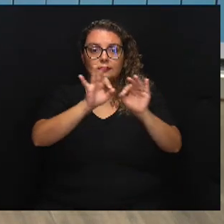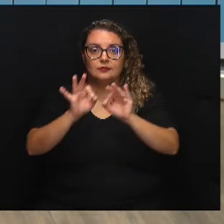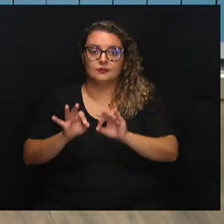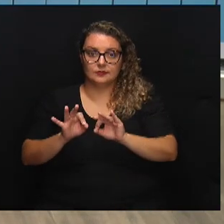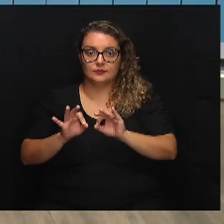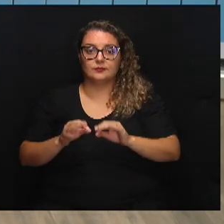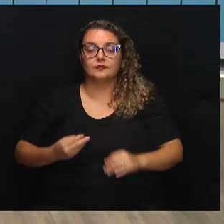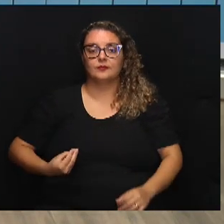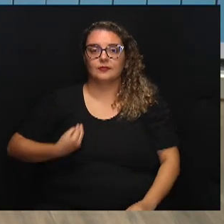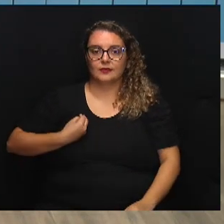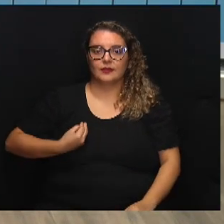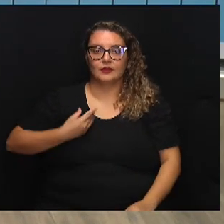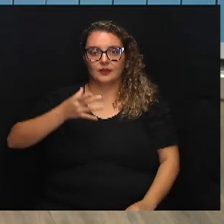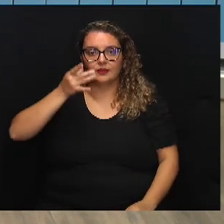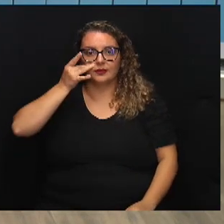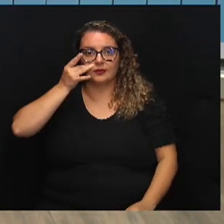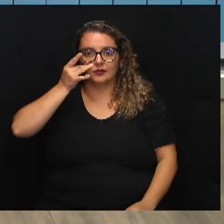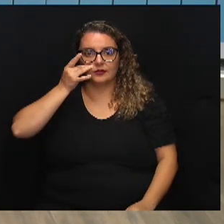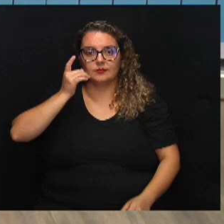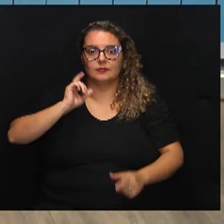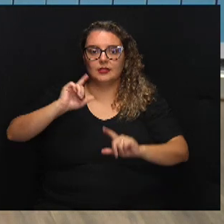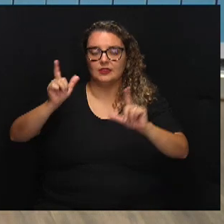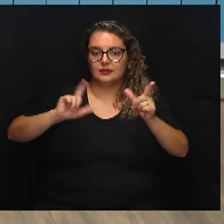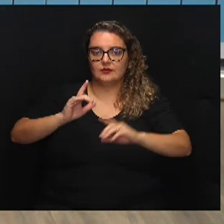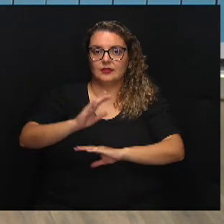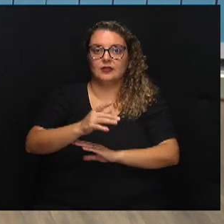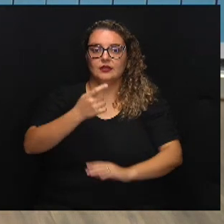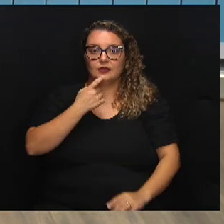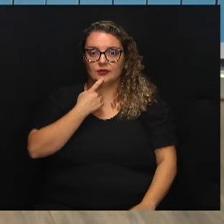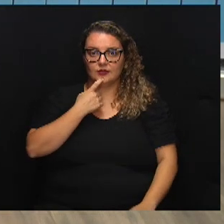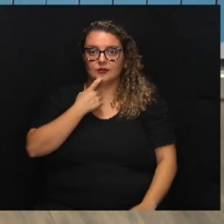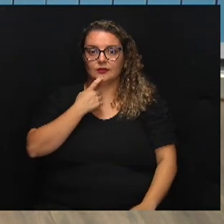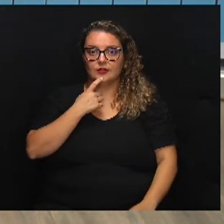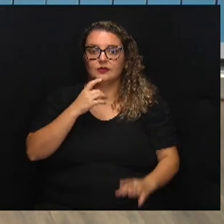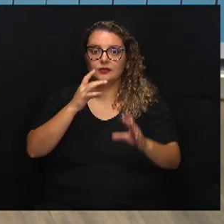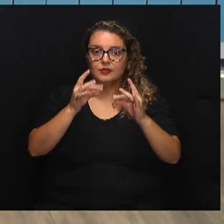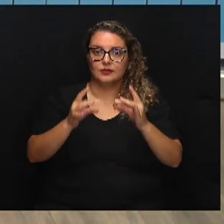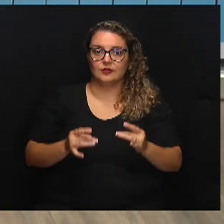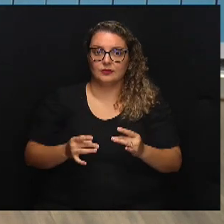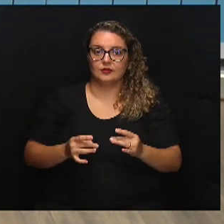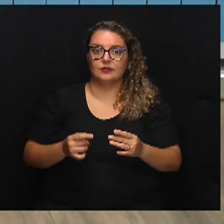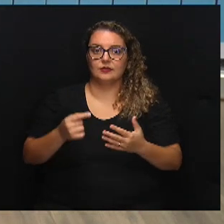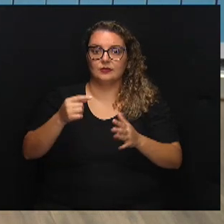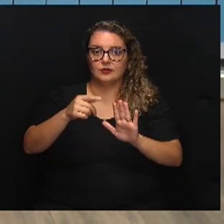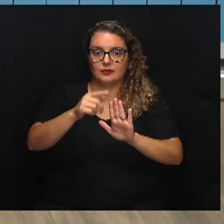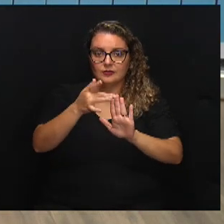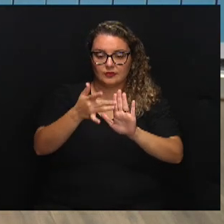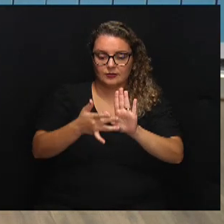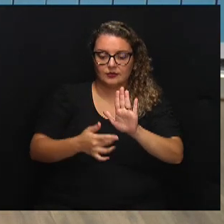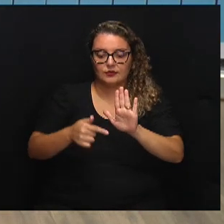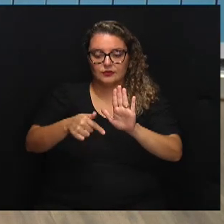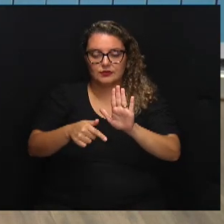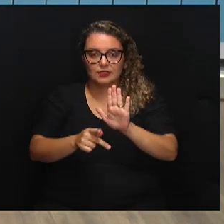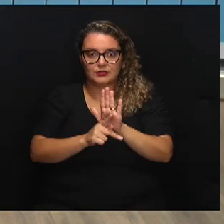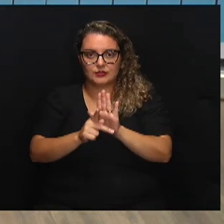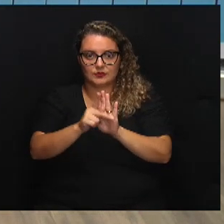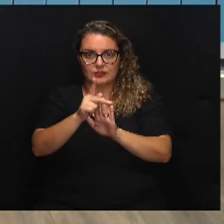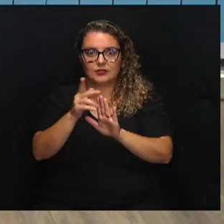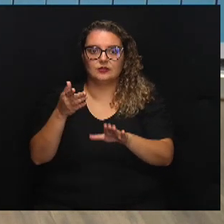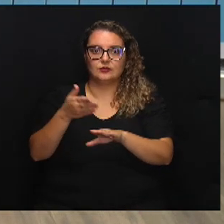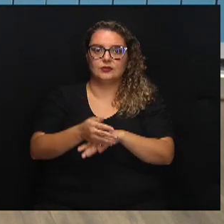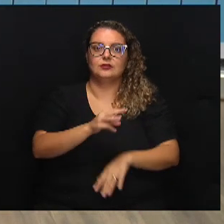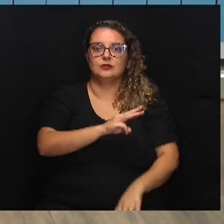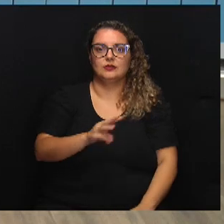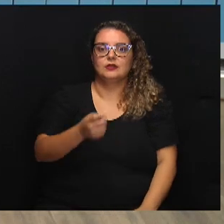a transmissão ao vivo pela TV Câmara Campinas. E o detalhe de cada um dos 7 projetos você acessa no